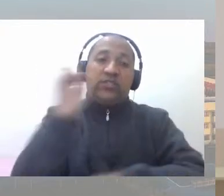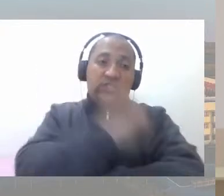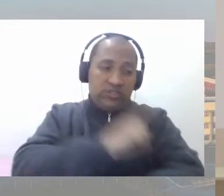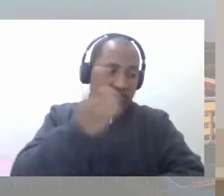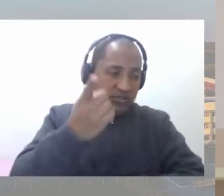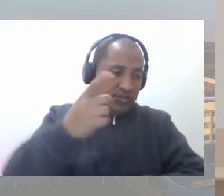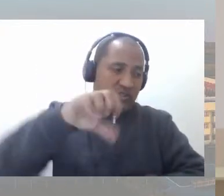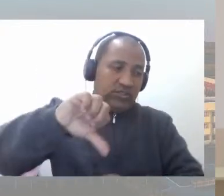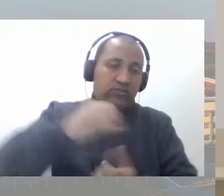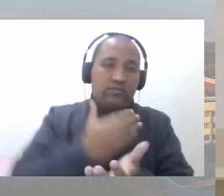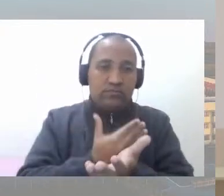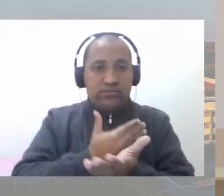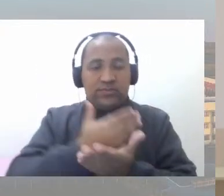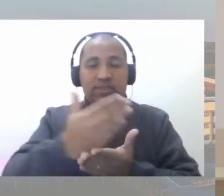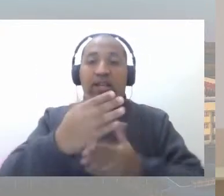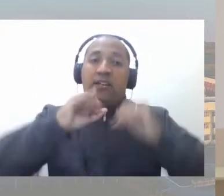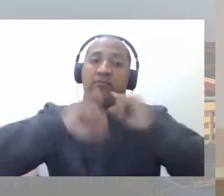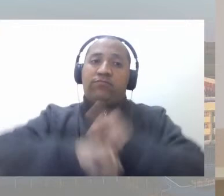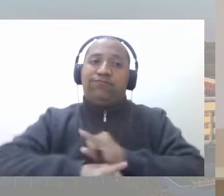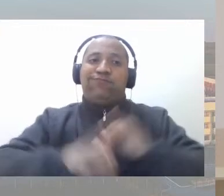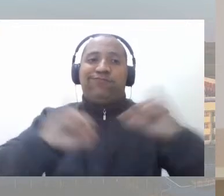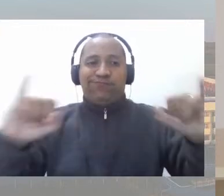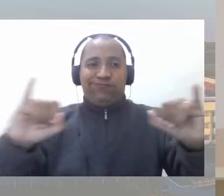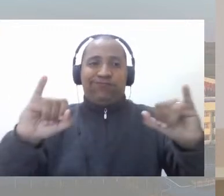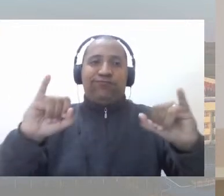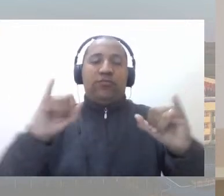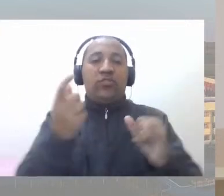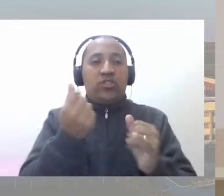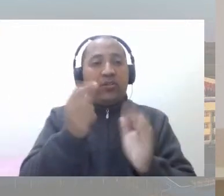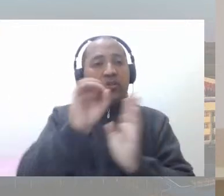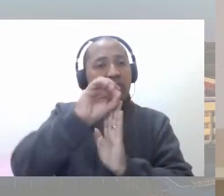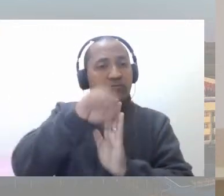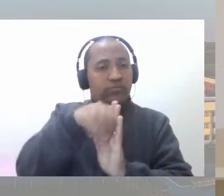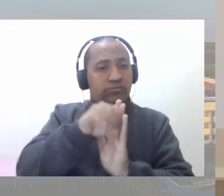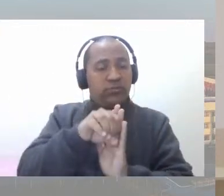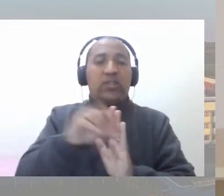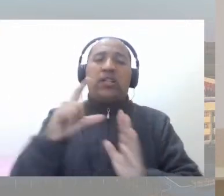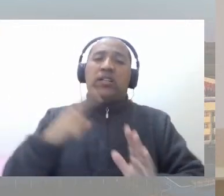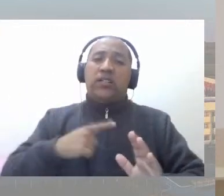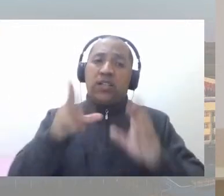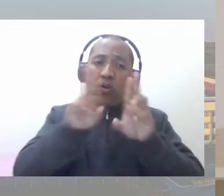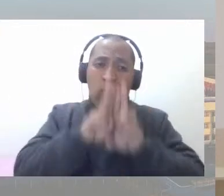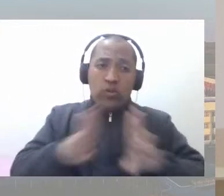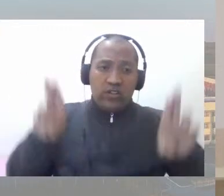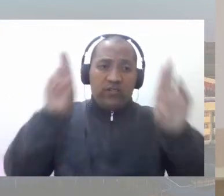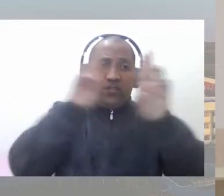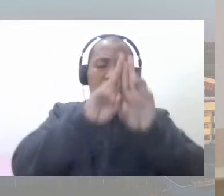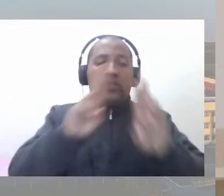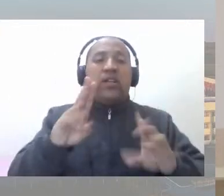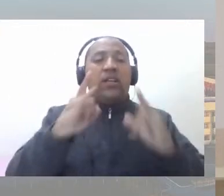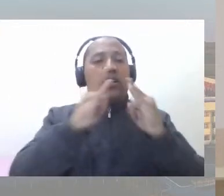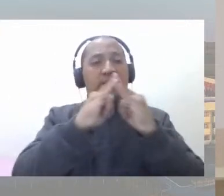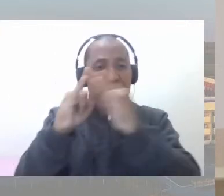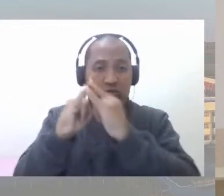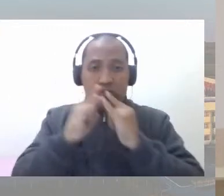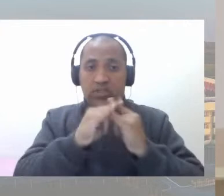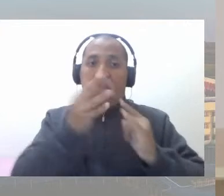19, quando foi anunciada a recomposição do orçamento para as universidades e institutos